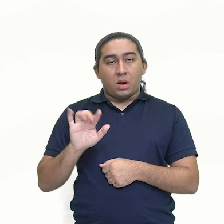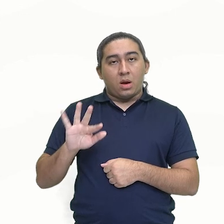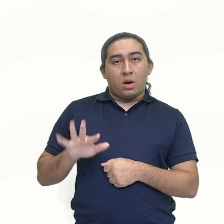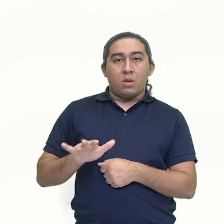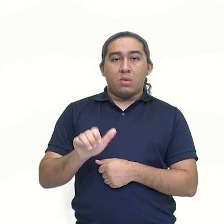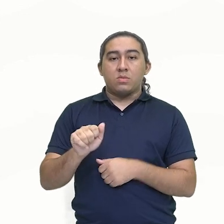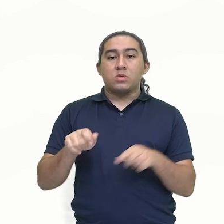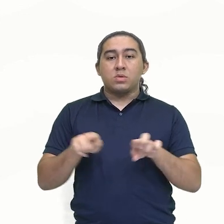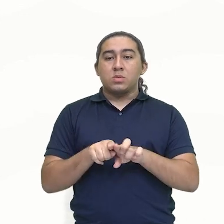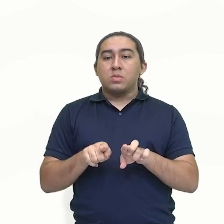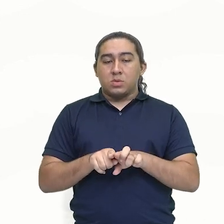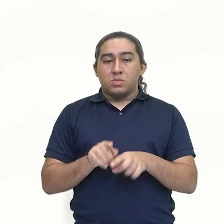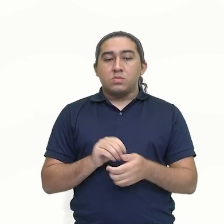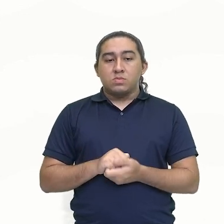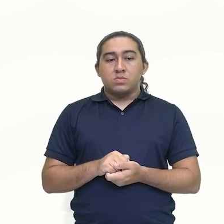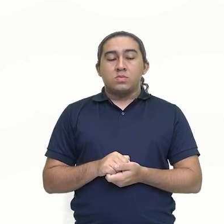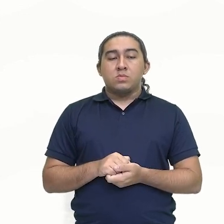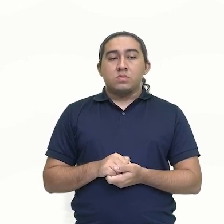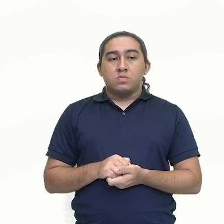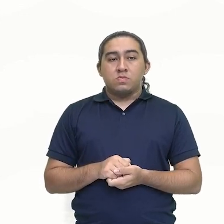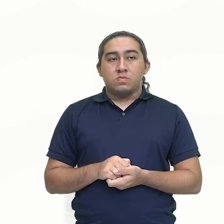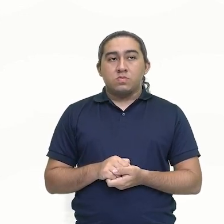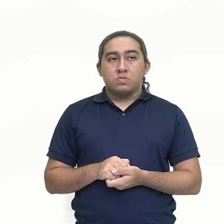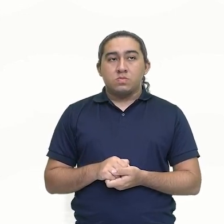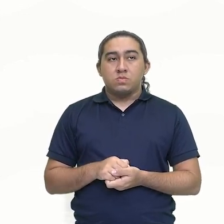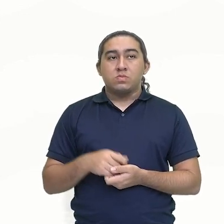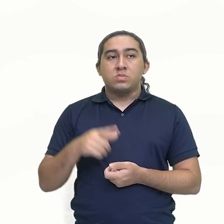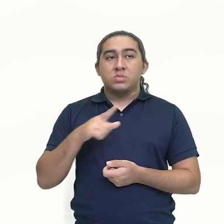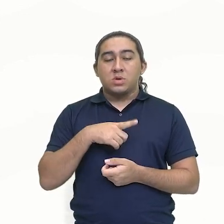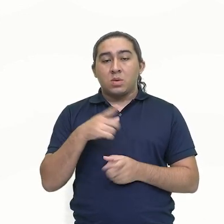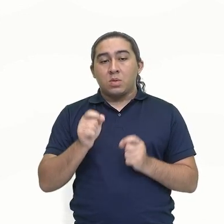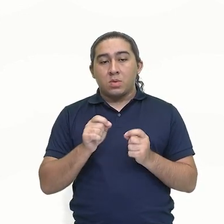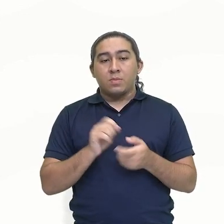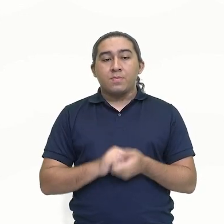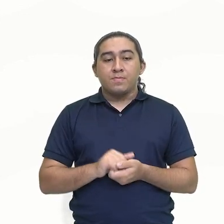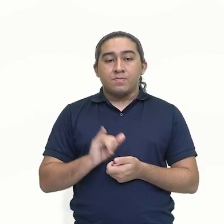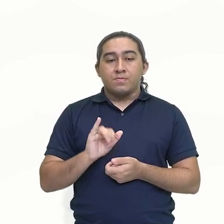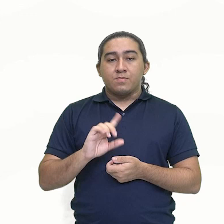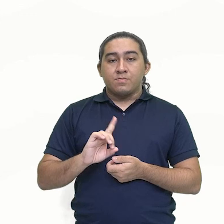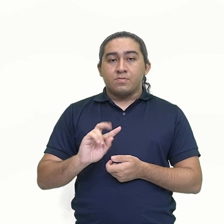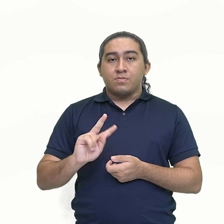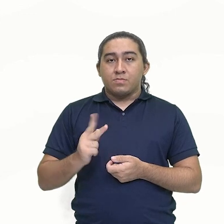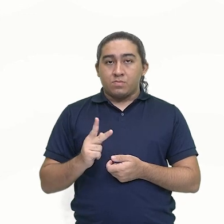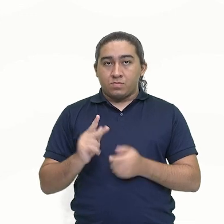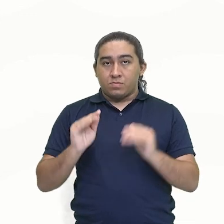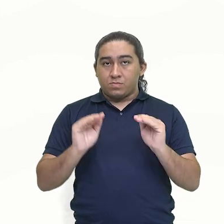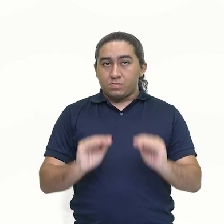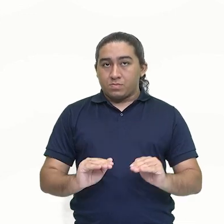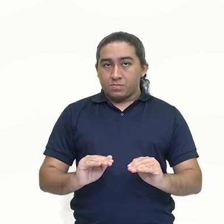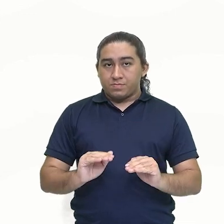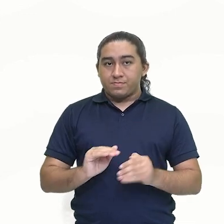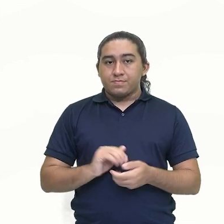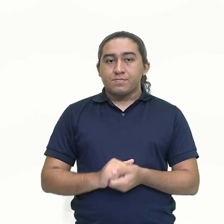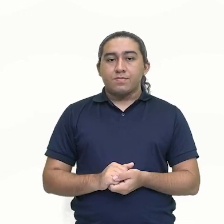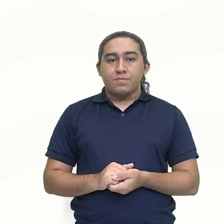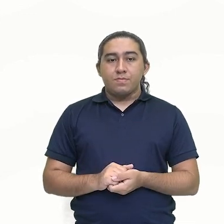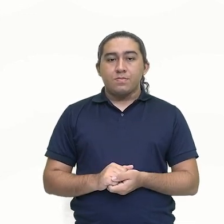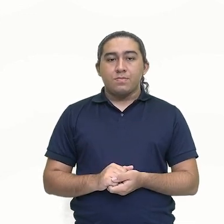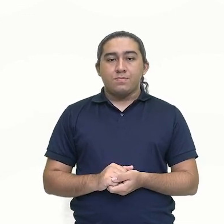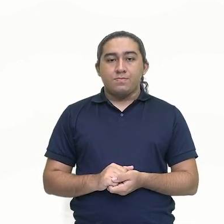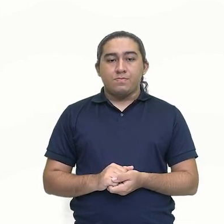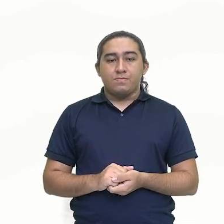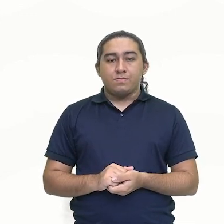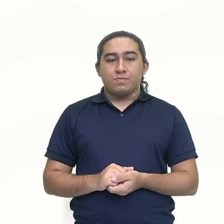Sudeste Asiático possuem ali um índice de desenvolvimento humano baixo, né? Considerado baixo,